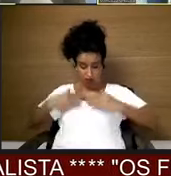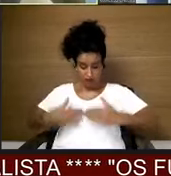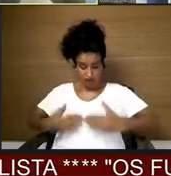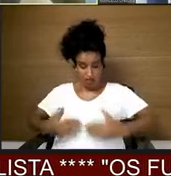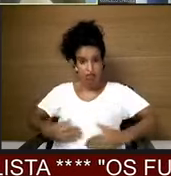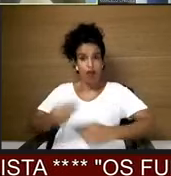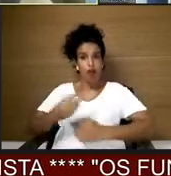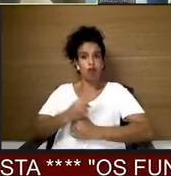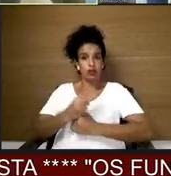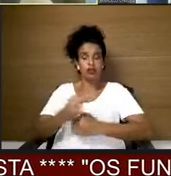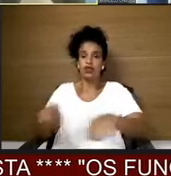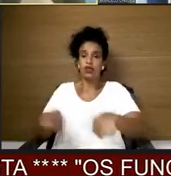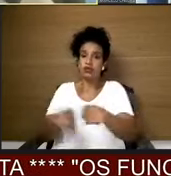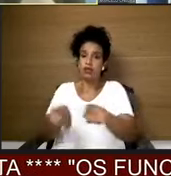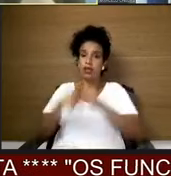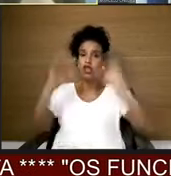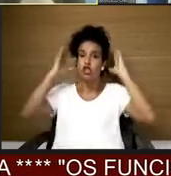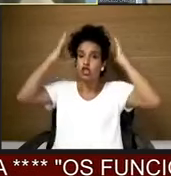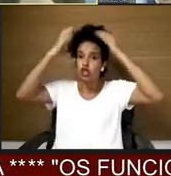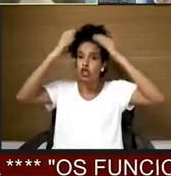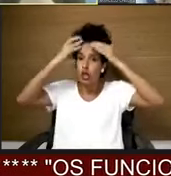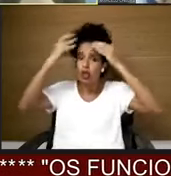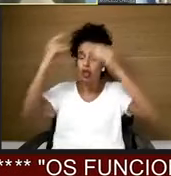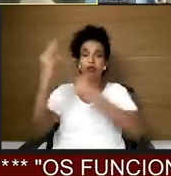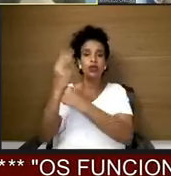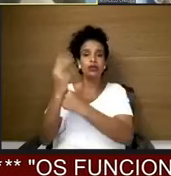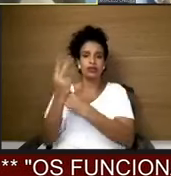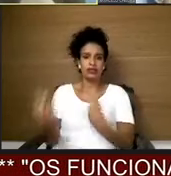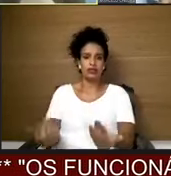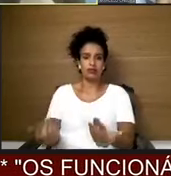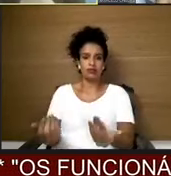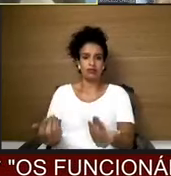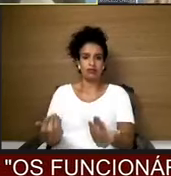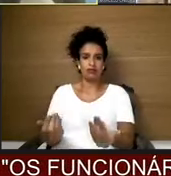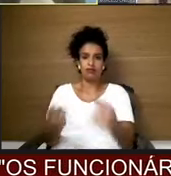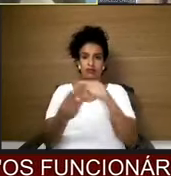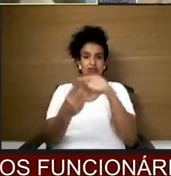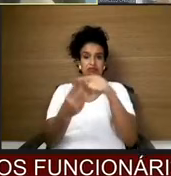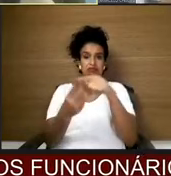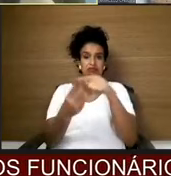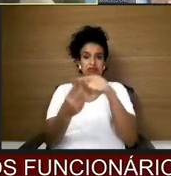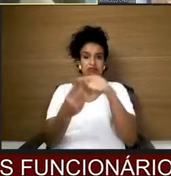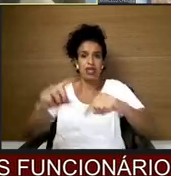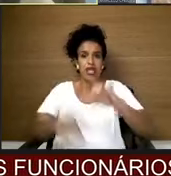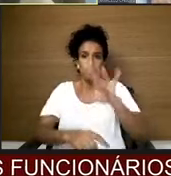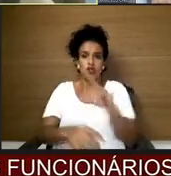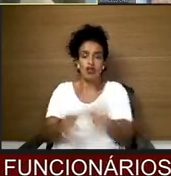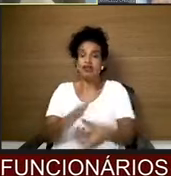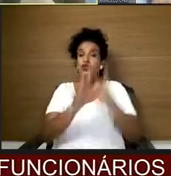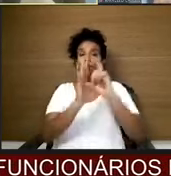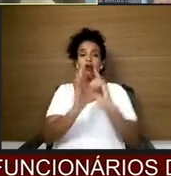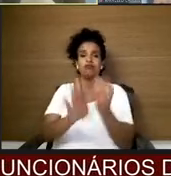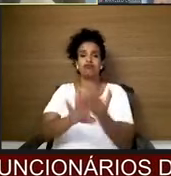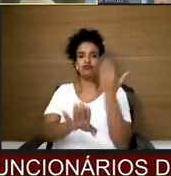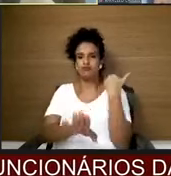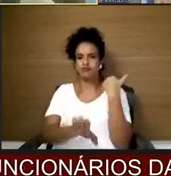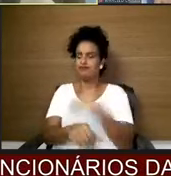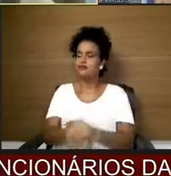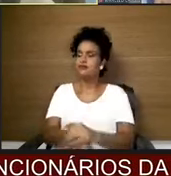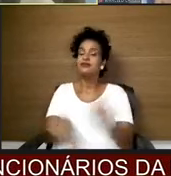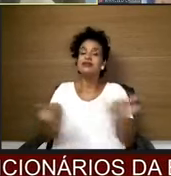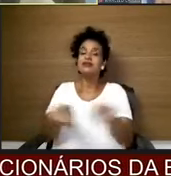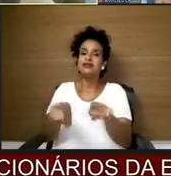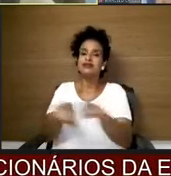Muito bem lembrado, Marcelo. Se o Zezinho me permite, só para colaborar aí também com as colocações